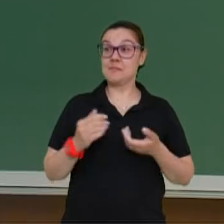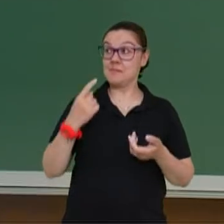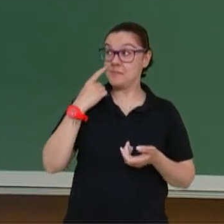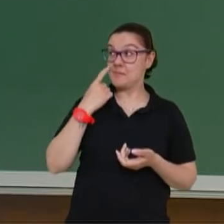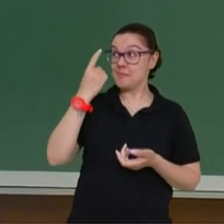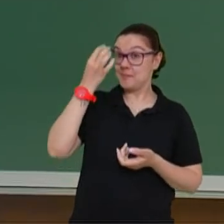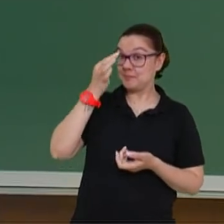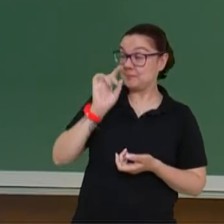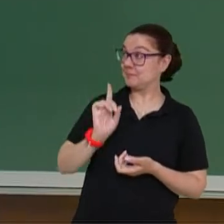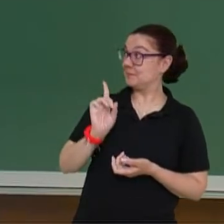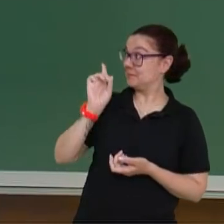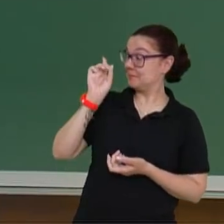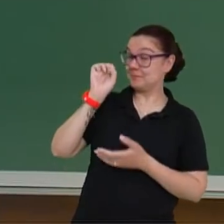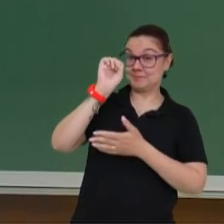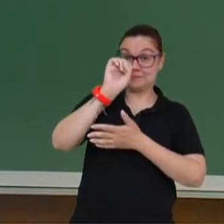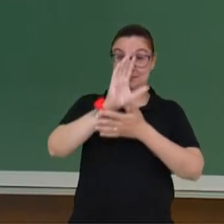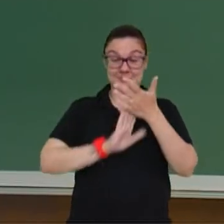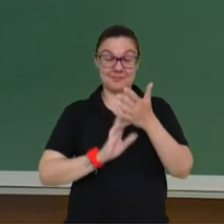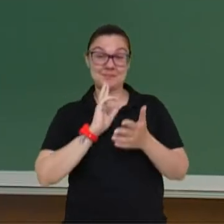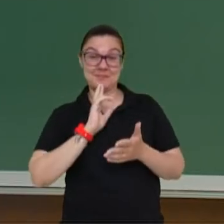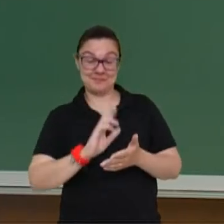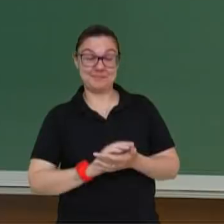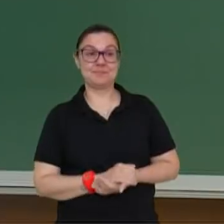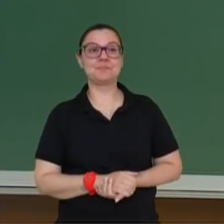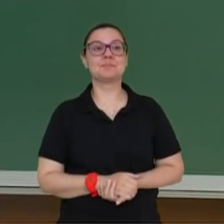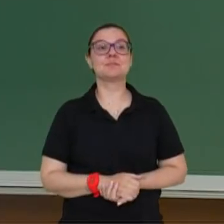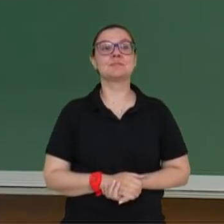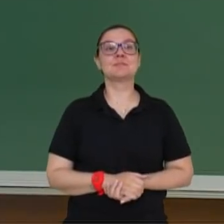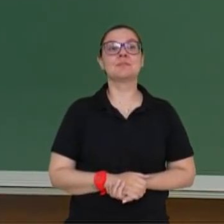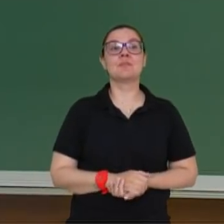Vamos conferir as nossas respostas.